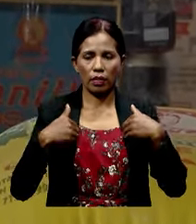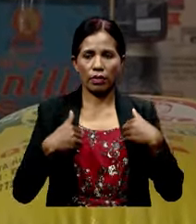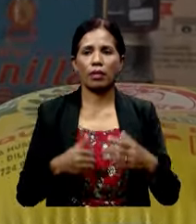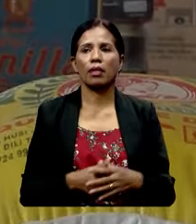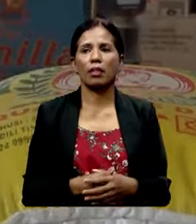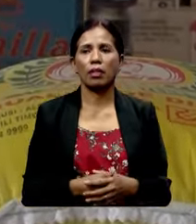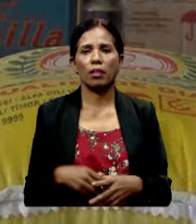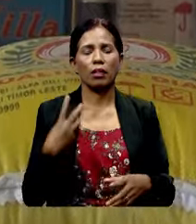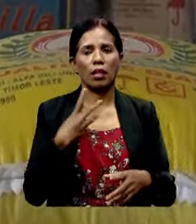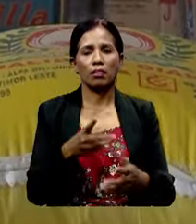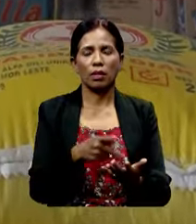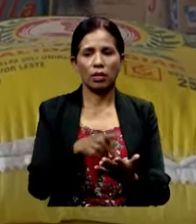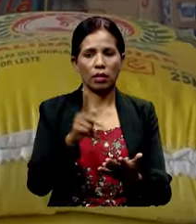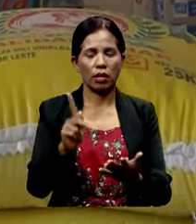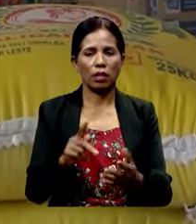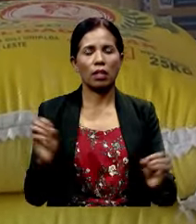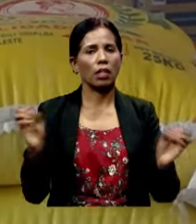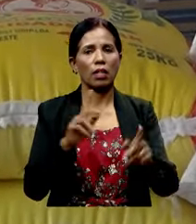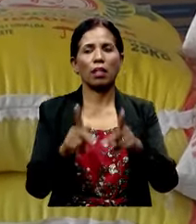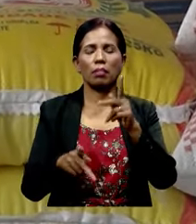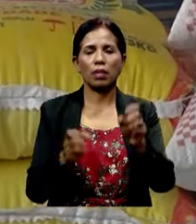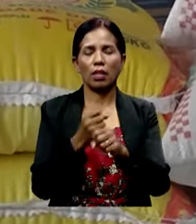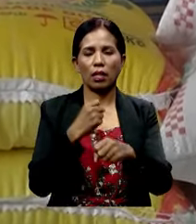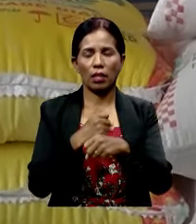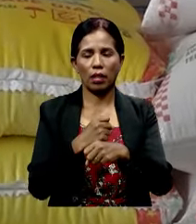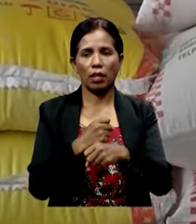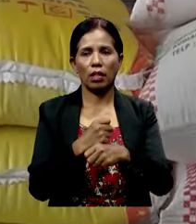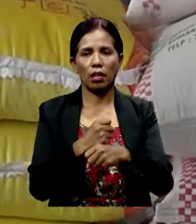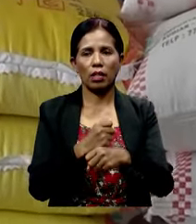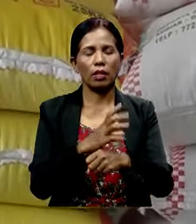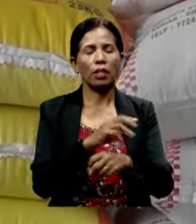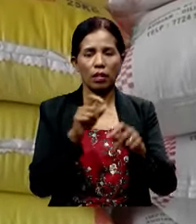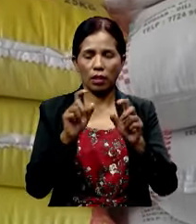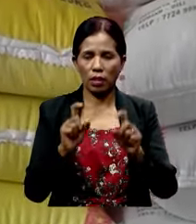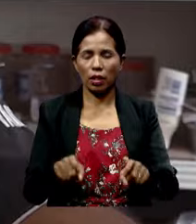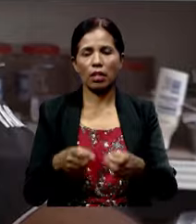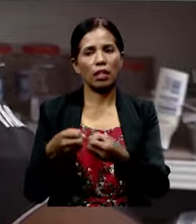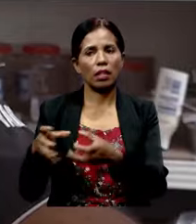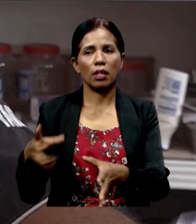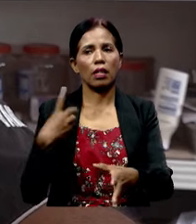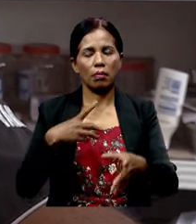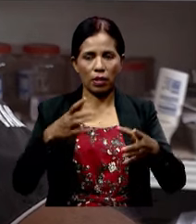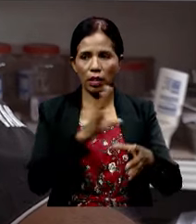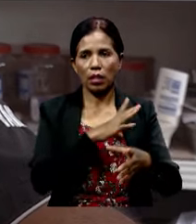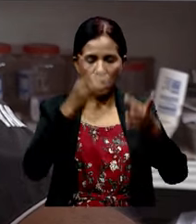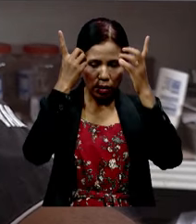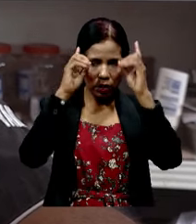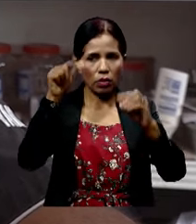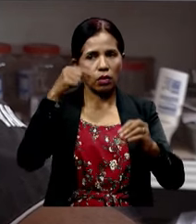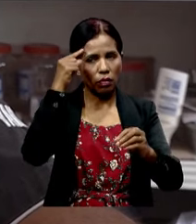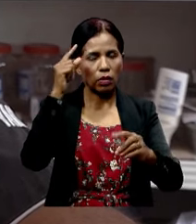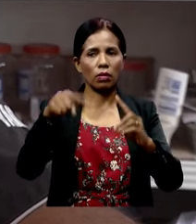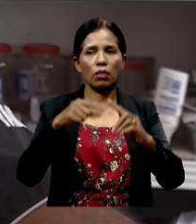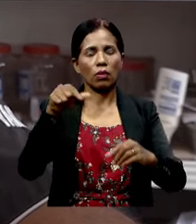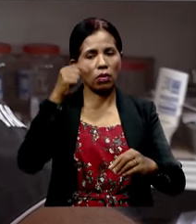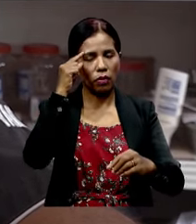am si selo la ye mere ke atu negosio ni tin lakun am hindi si jong governo bahe kon